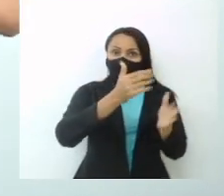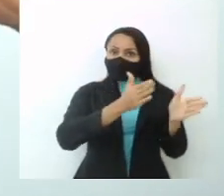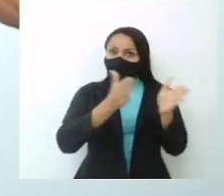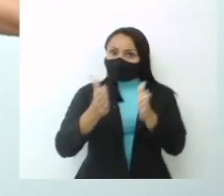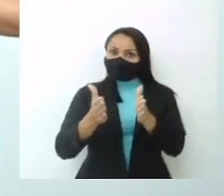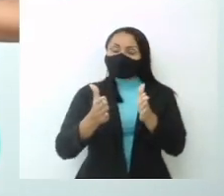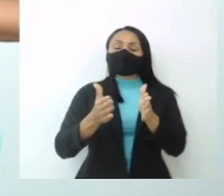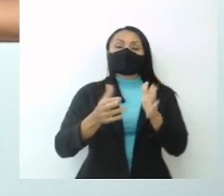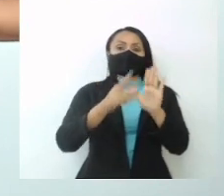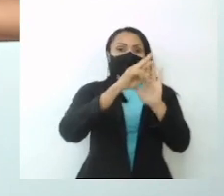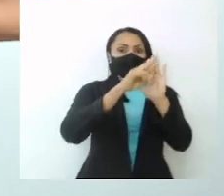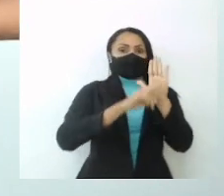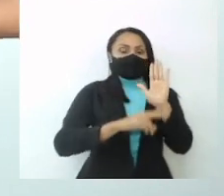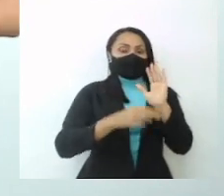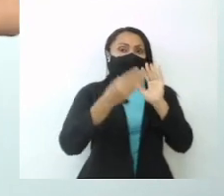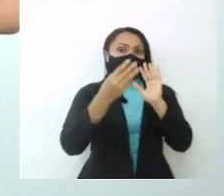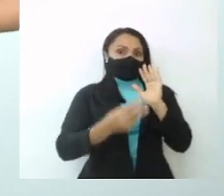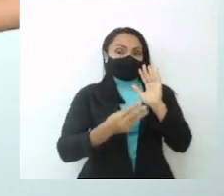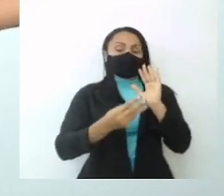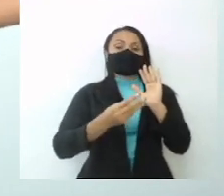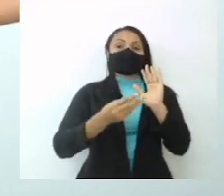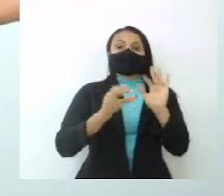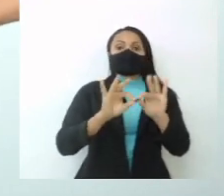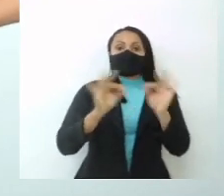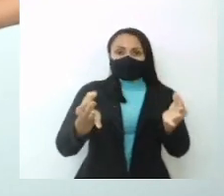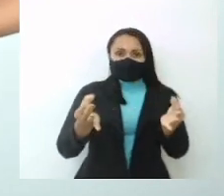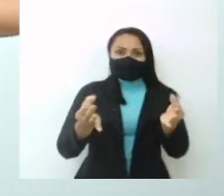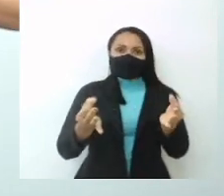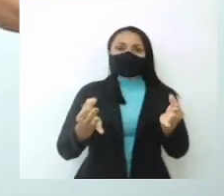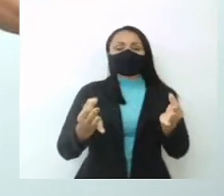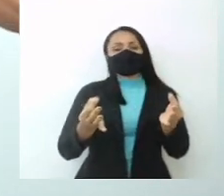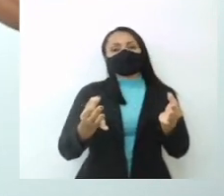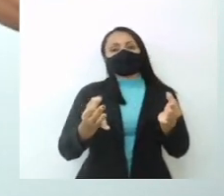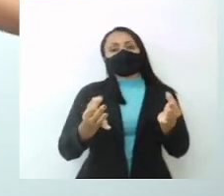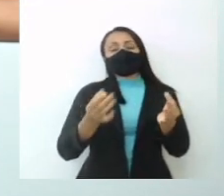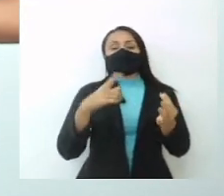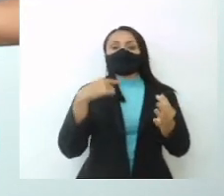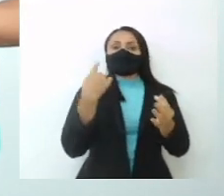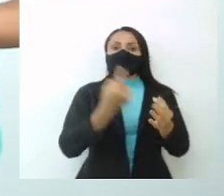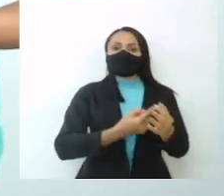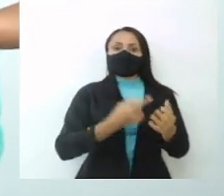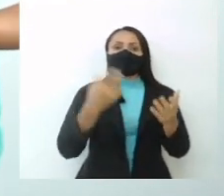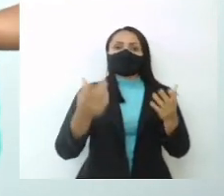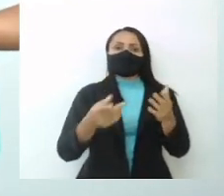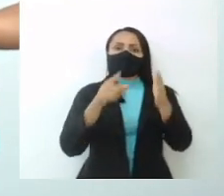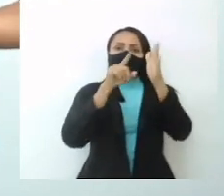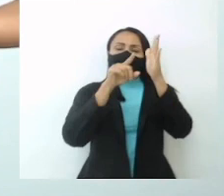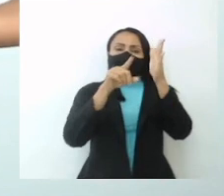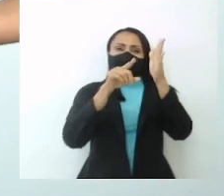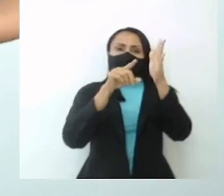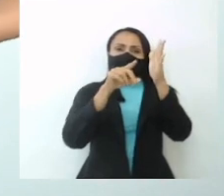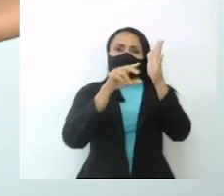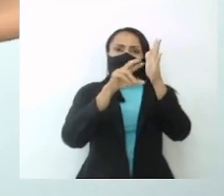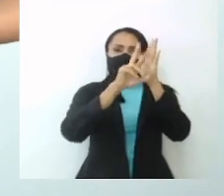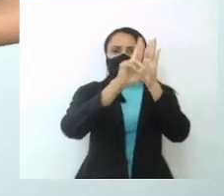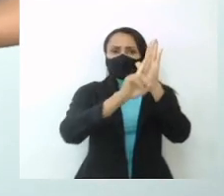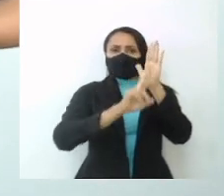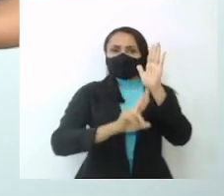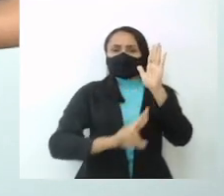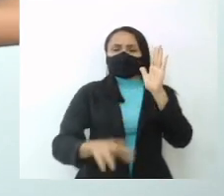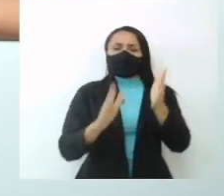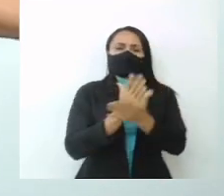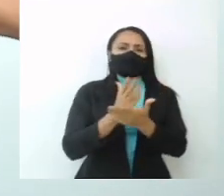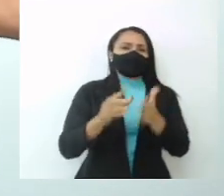3, na primeira parte, a regra de 3 simples. A gente vai resolver algumas questões, dar algumas dicas de como é